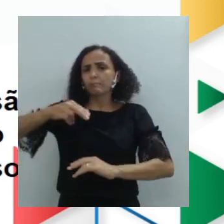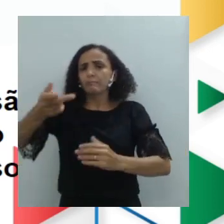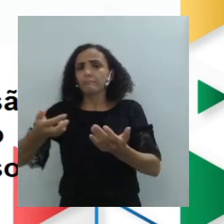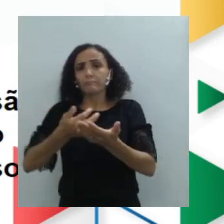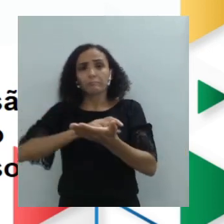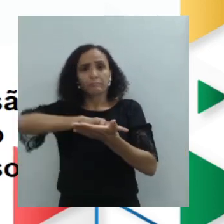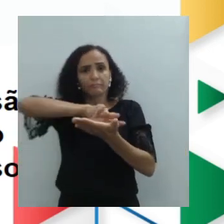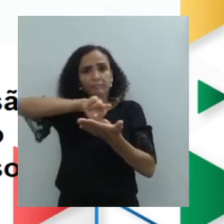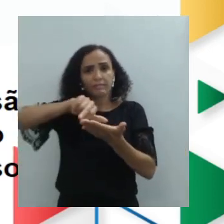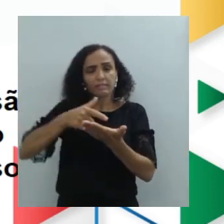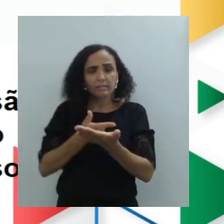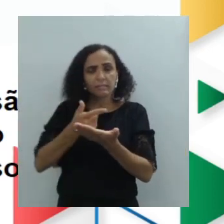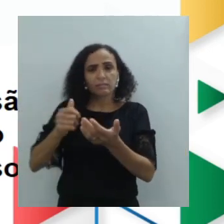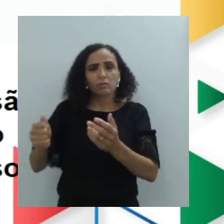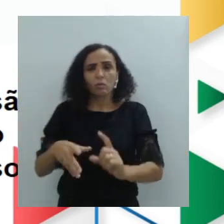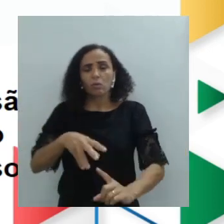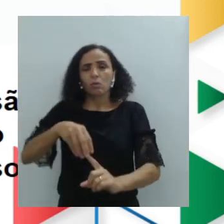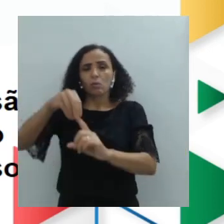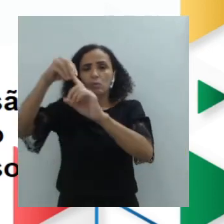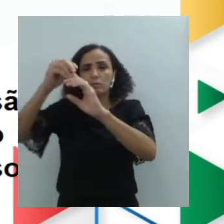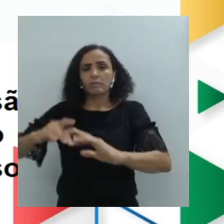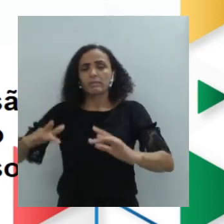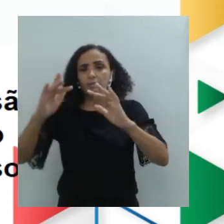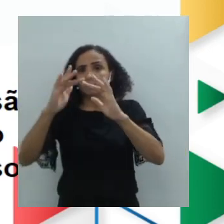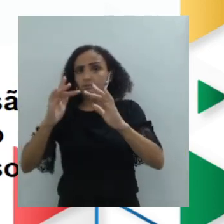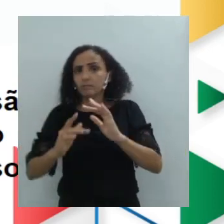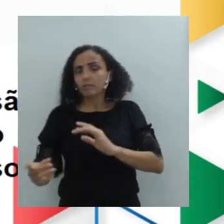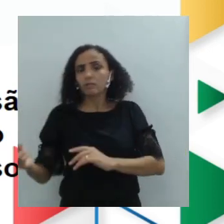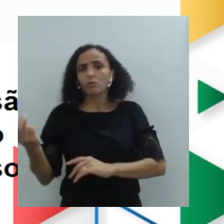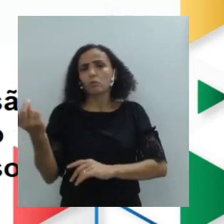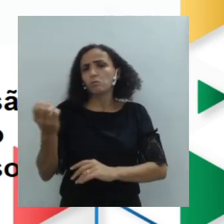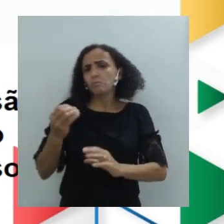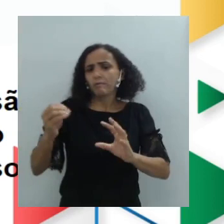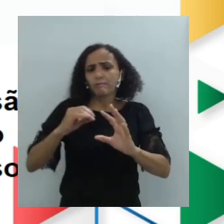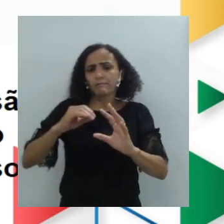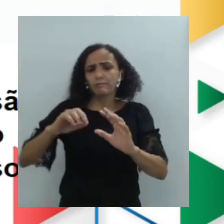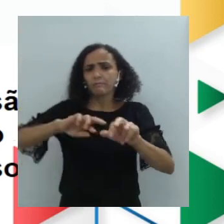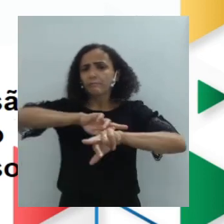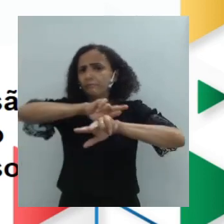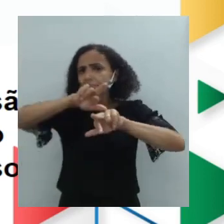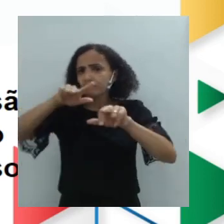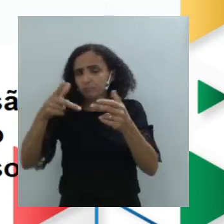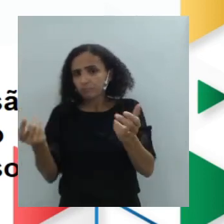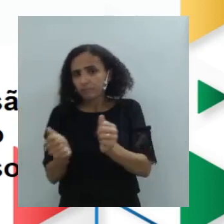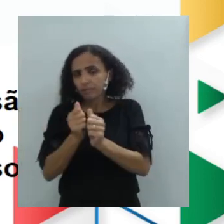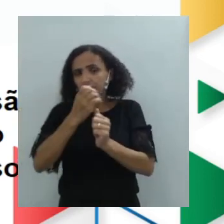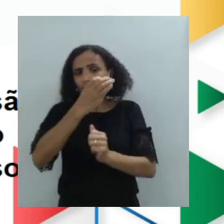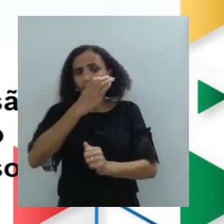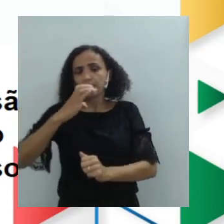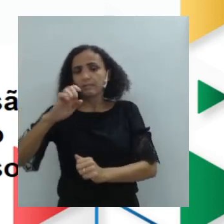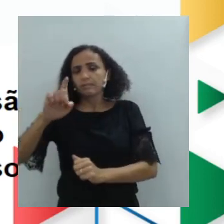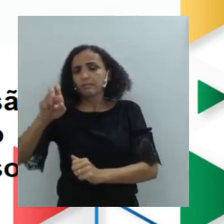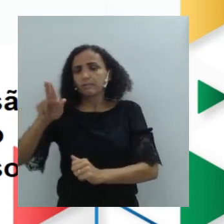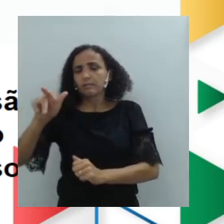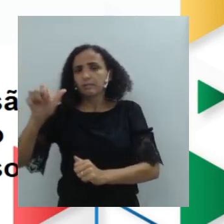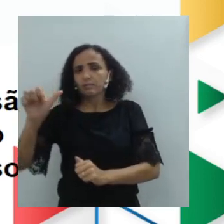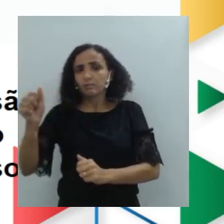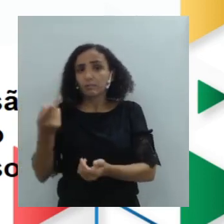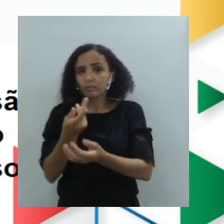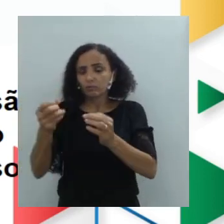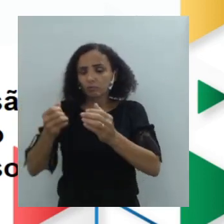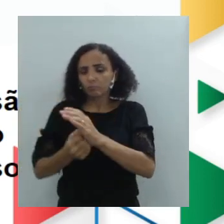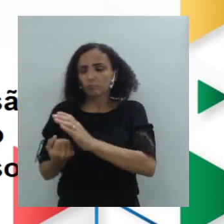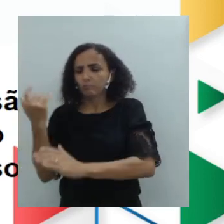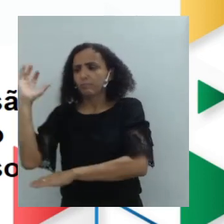células. Unicelulares, uma única célula. Multicelulares, uma multiplicação de células, como as plantas